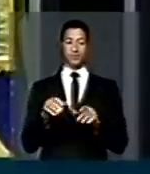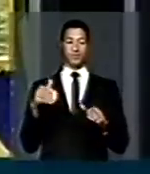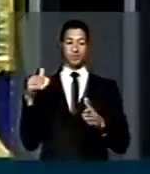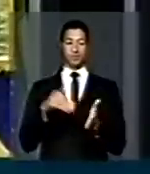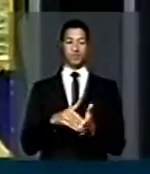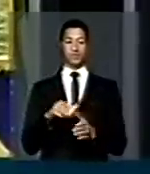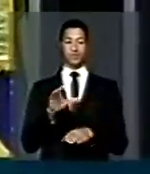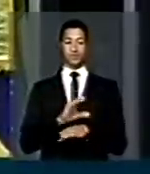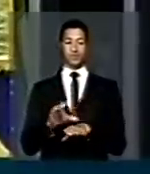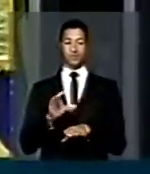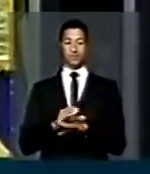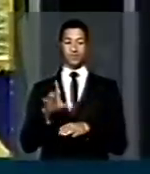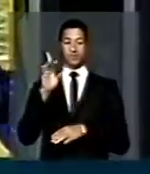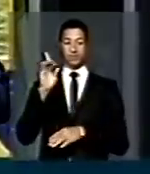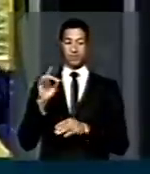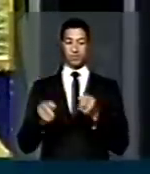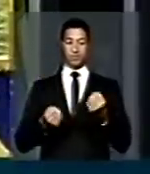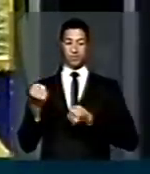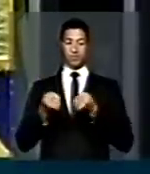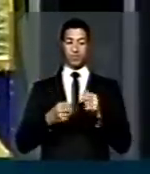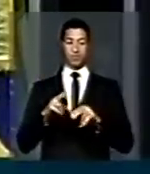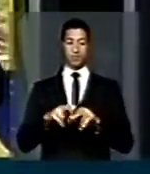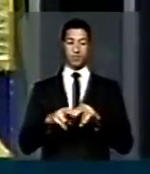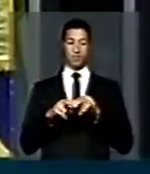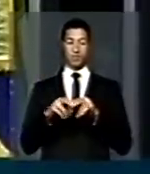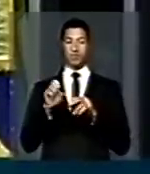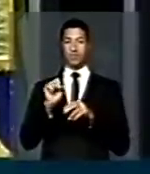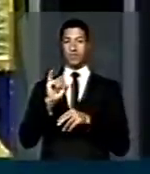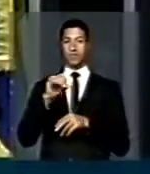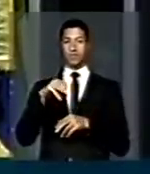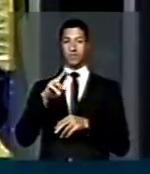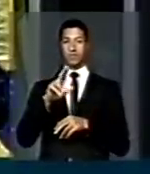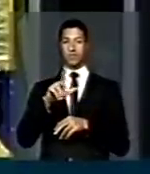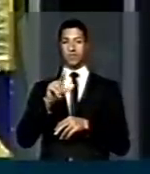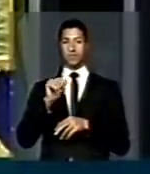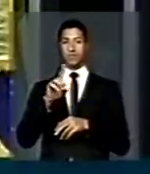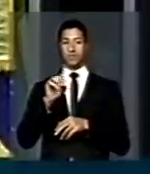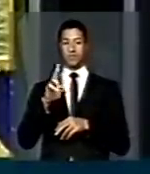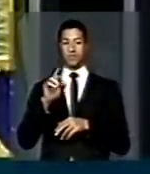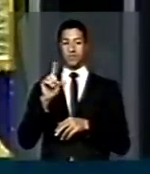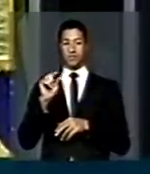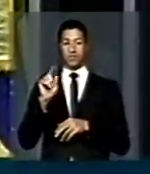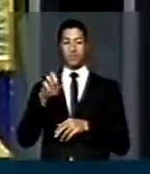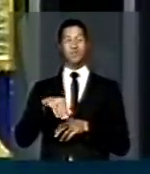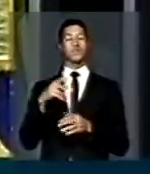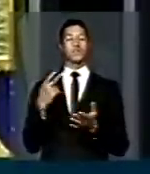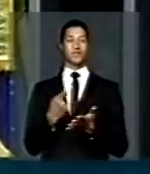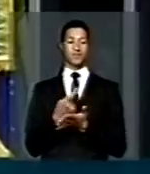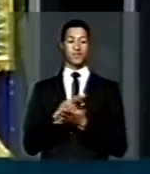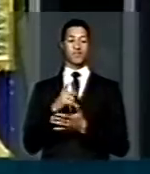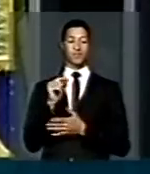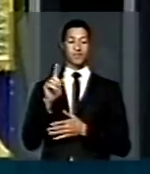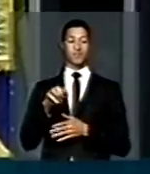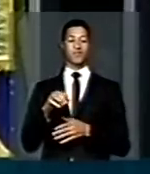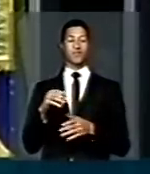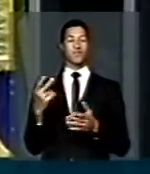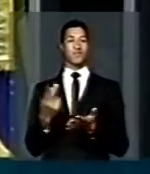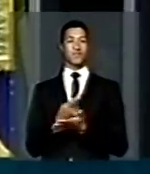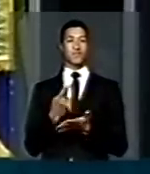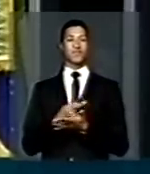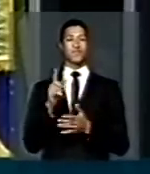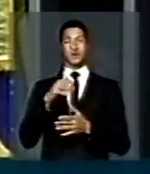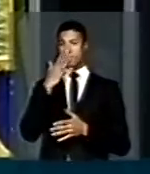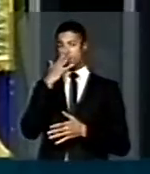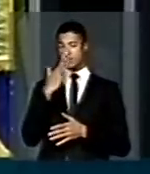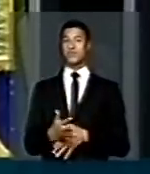a um curso de direção através de um simulador Isso é uma mamata Isso é uma teta Isso é um